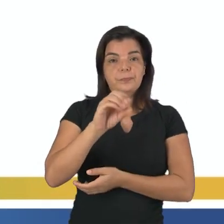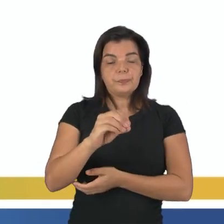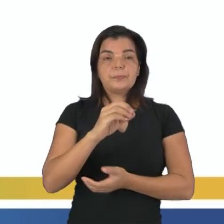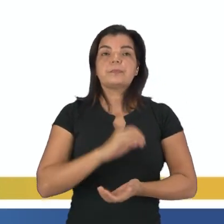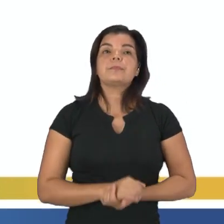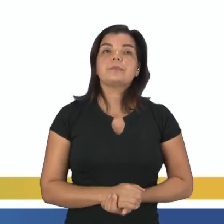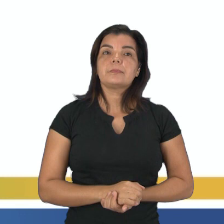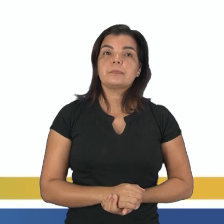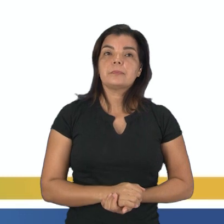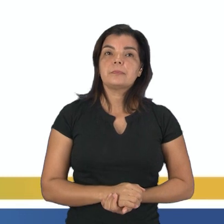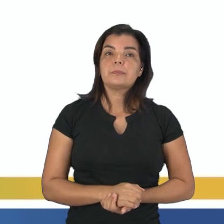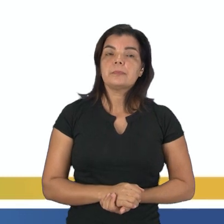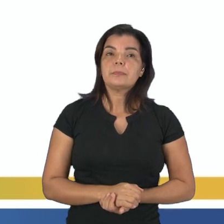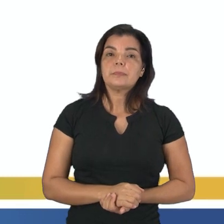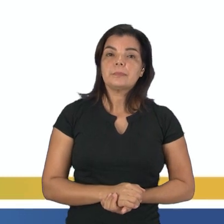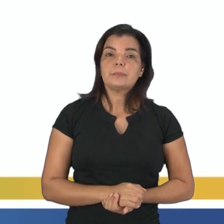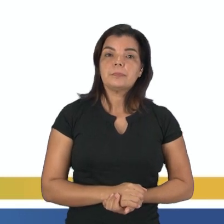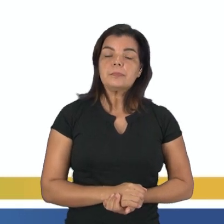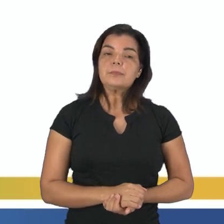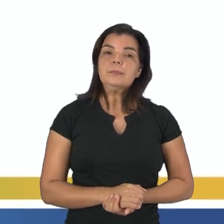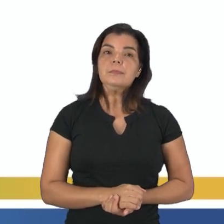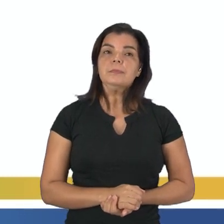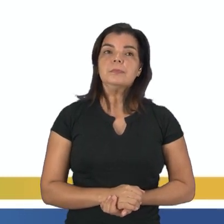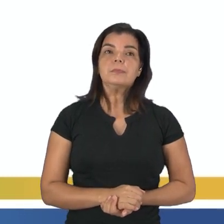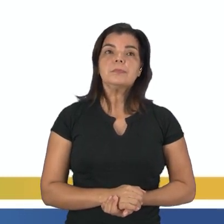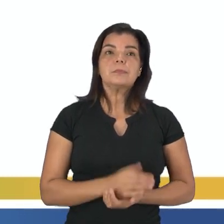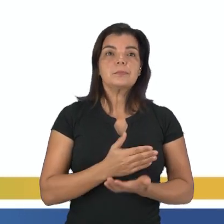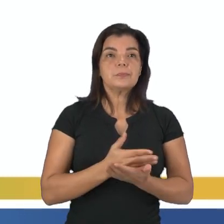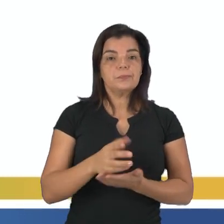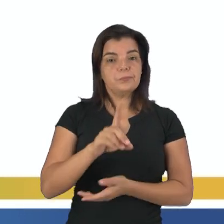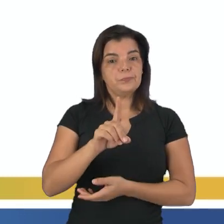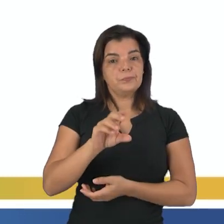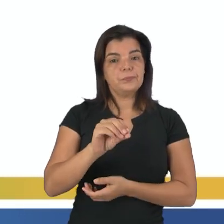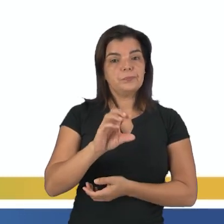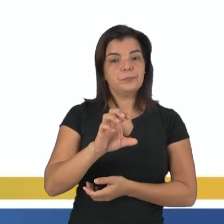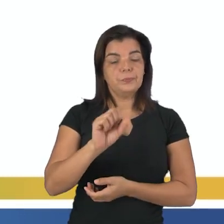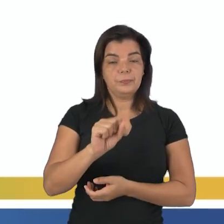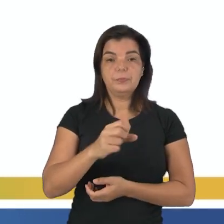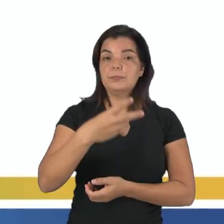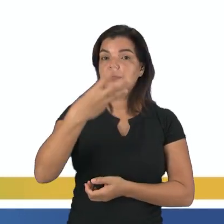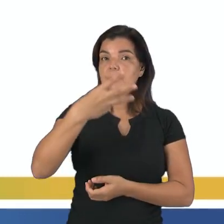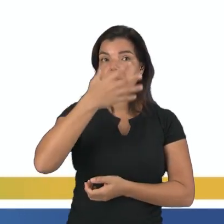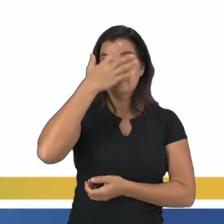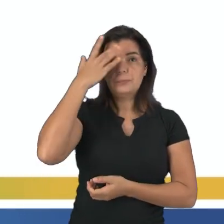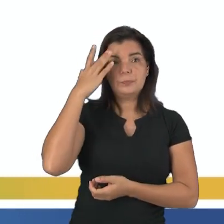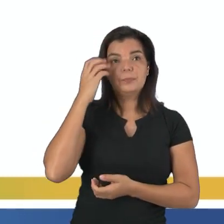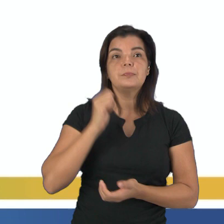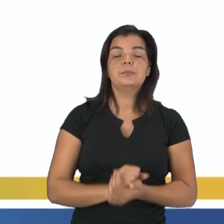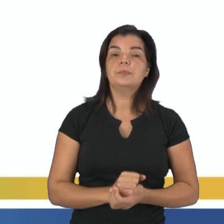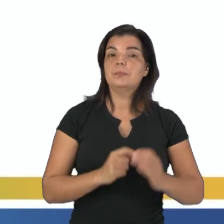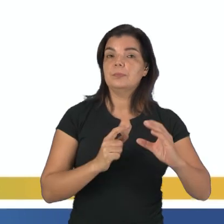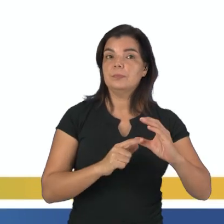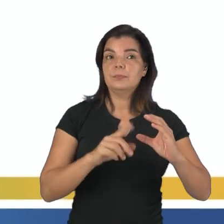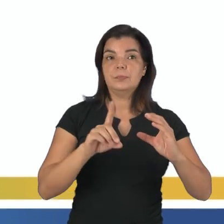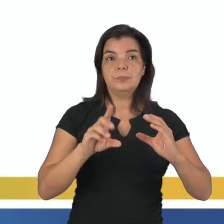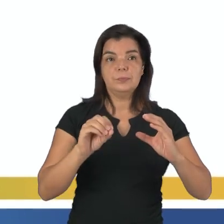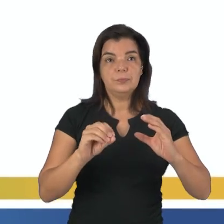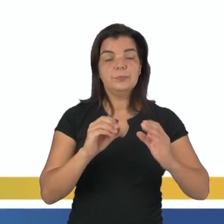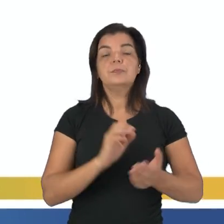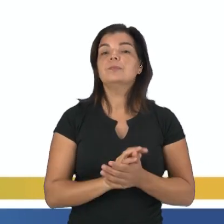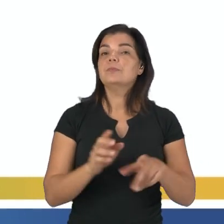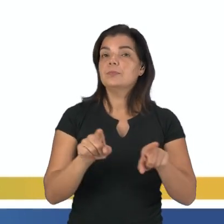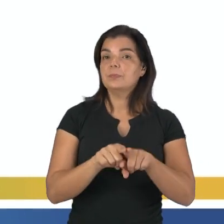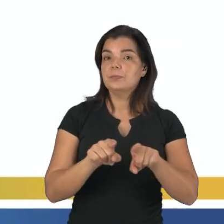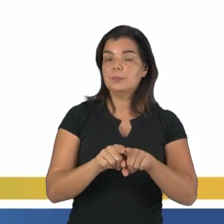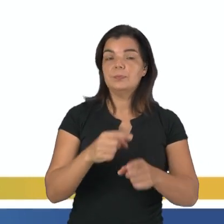do, porque é they. Na letra B, a gente vai começar com does, porque é a terceira pessoa. Na letra C, com do também,